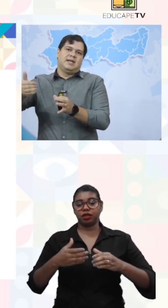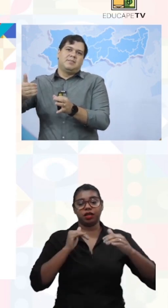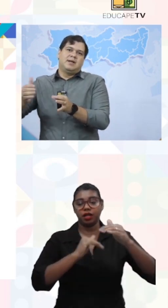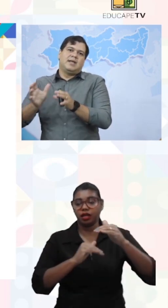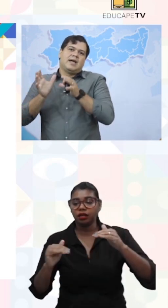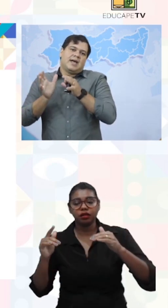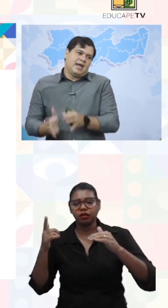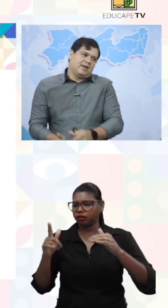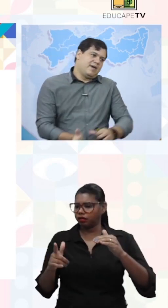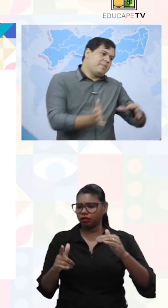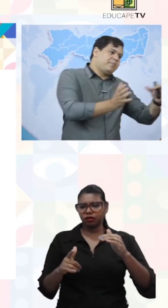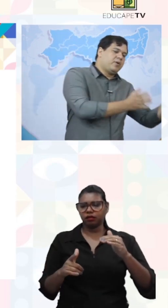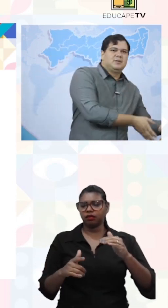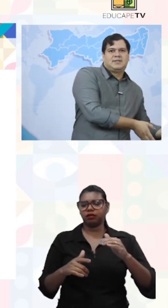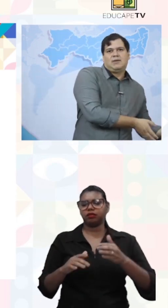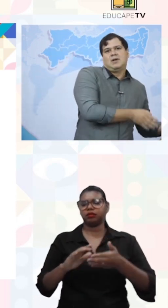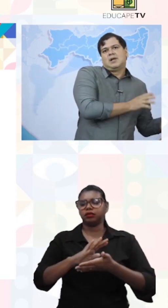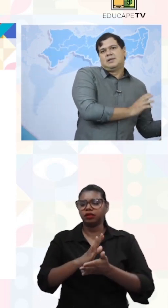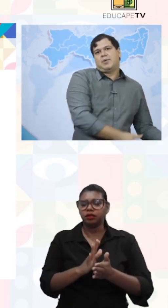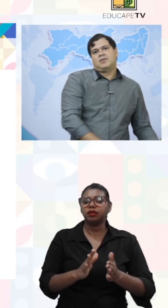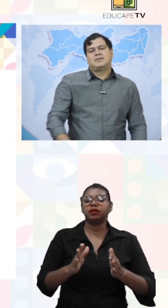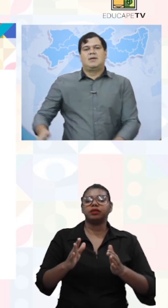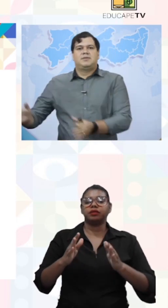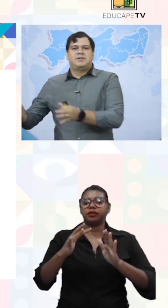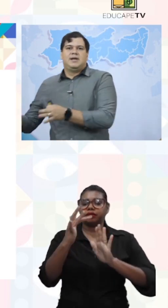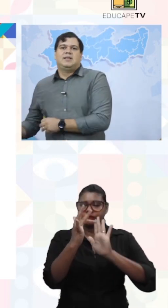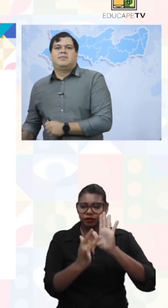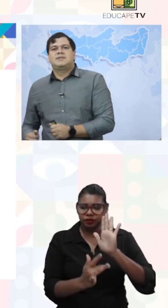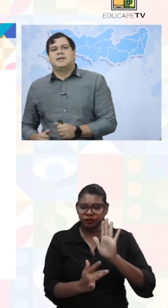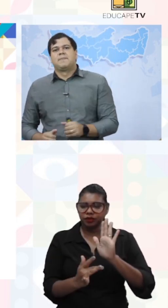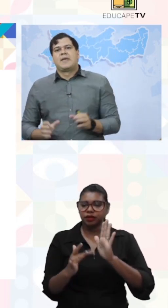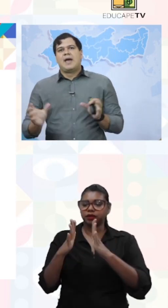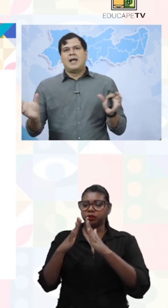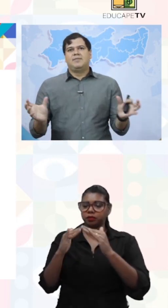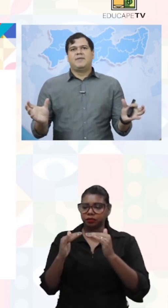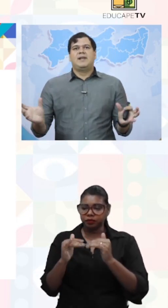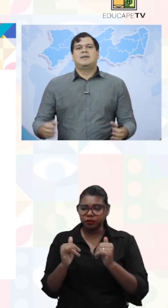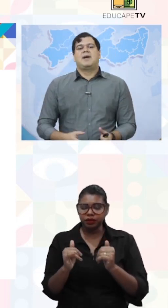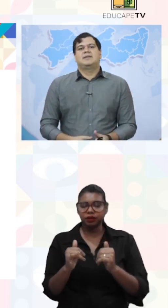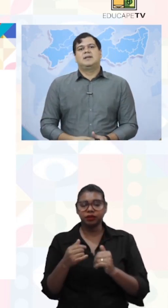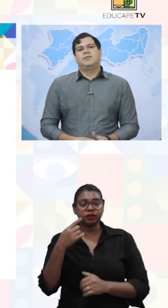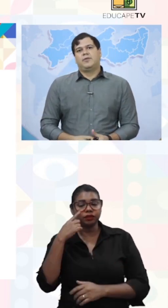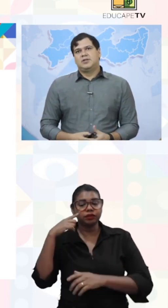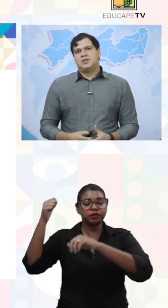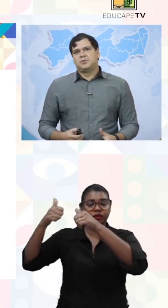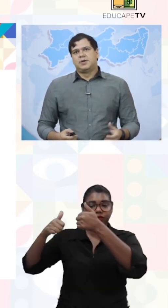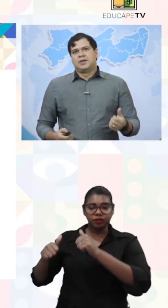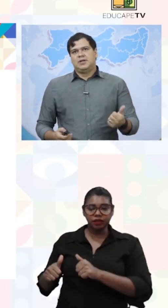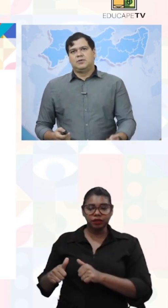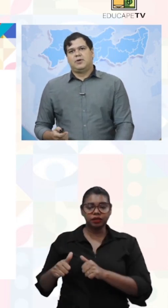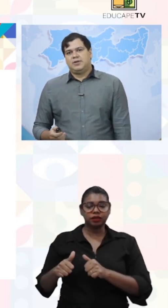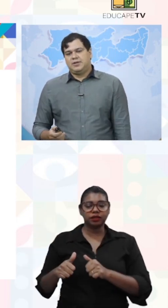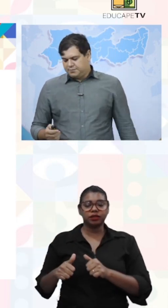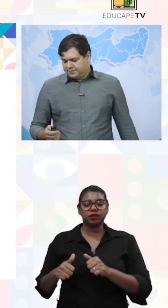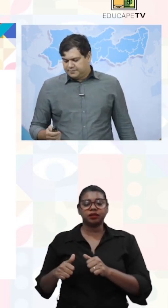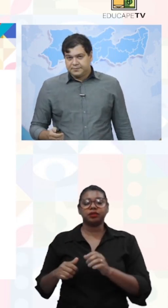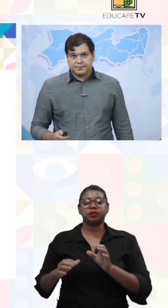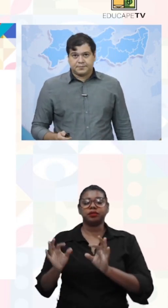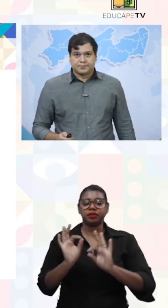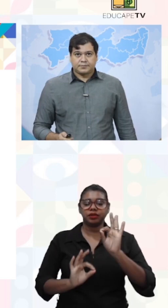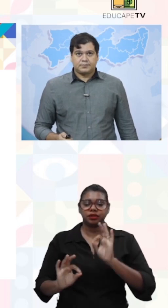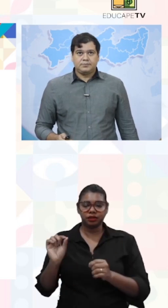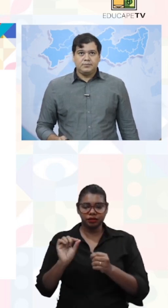puxar a demanda, ela vai para a produção, da produção chega até você. A diferença básica do Fordismo e o Toyotismo.